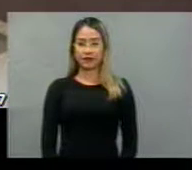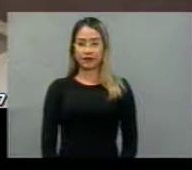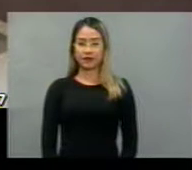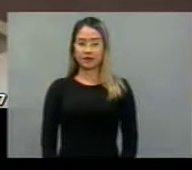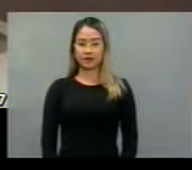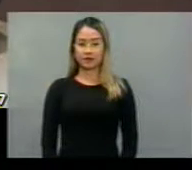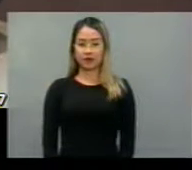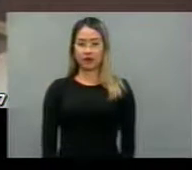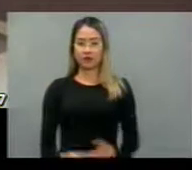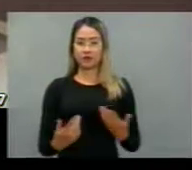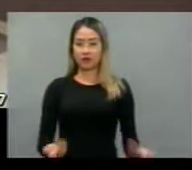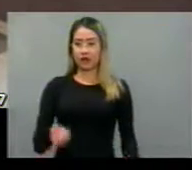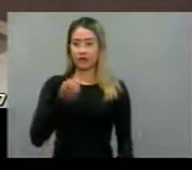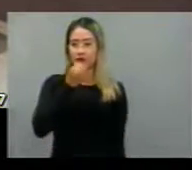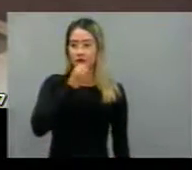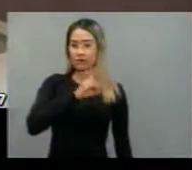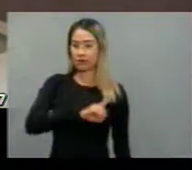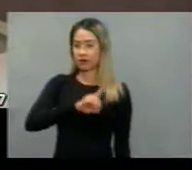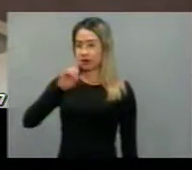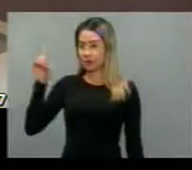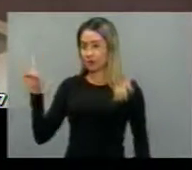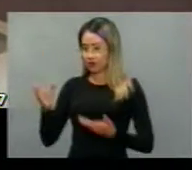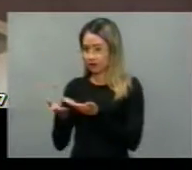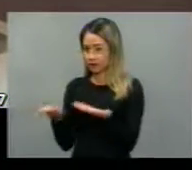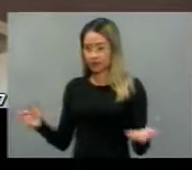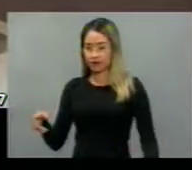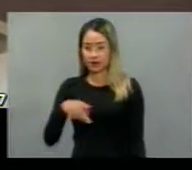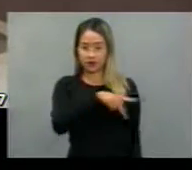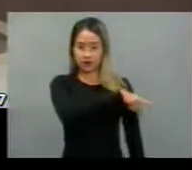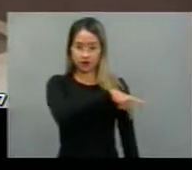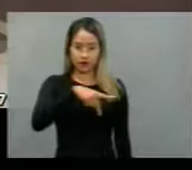Meu cordial bom dia, senhora presidente,